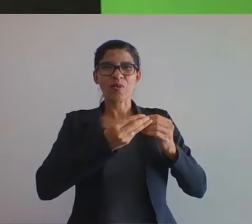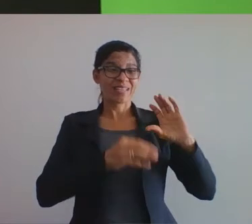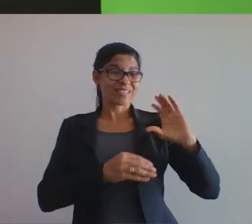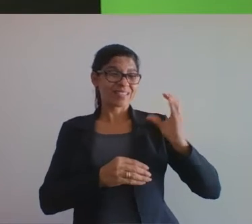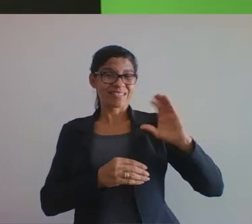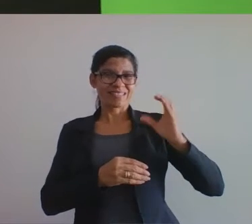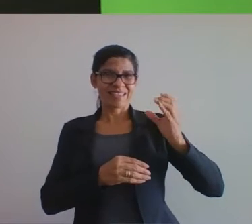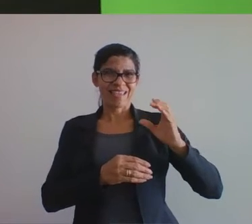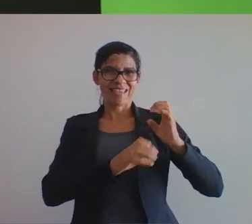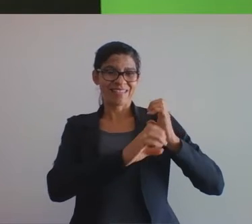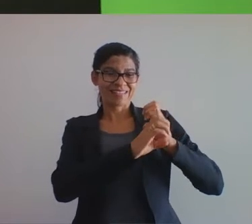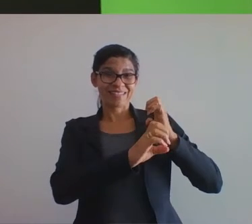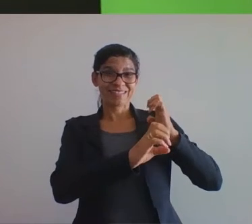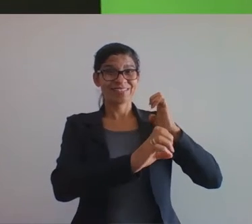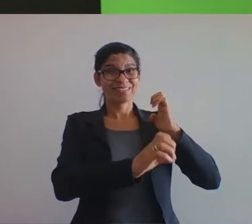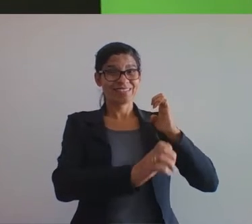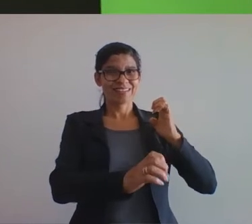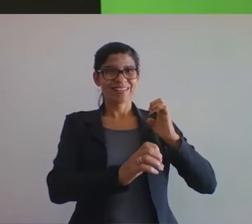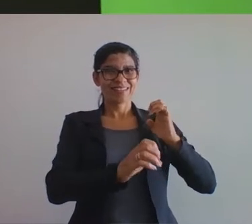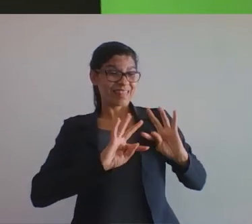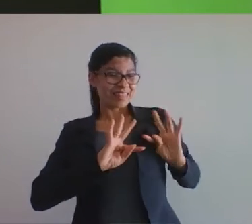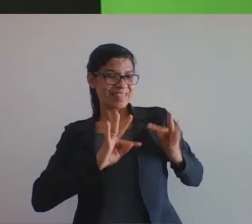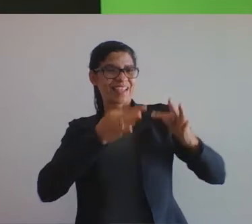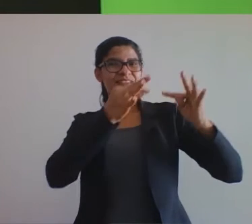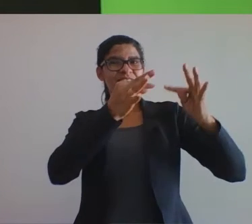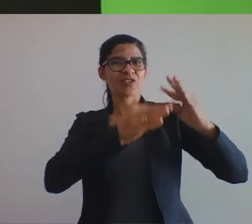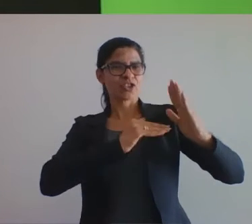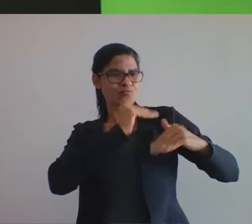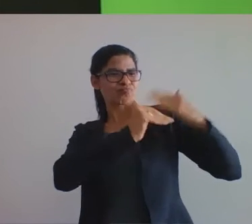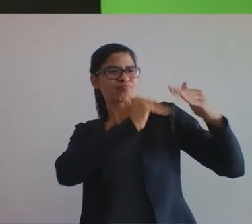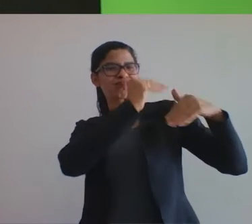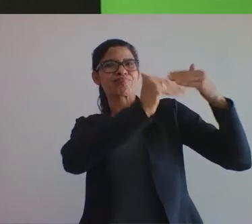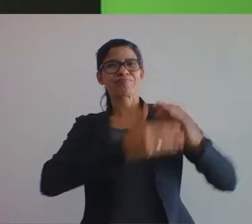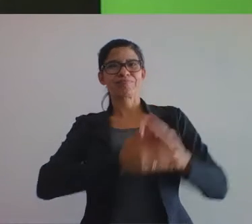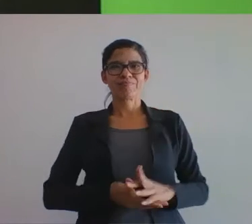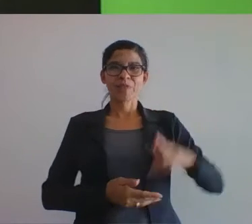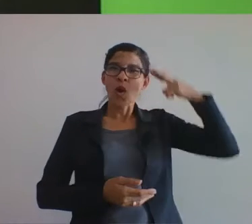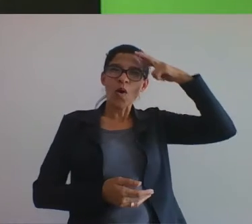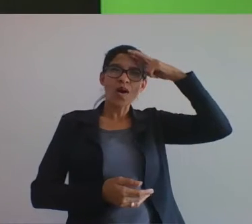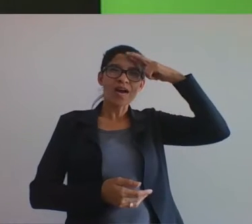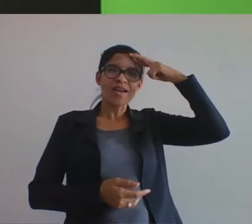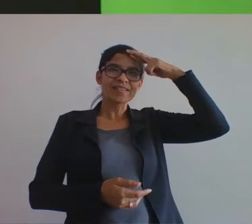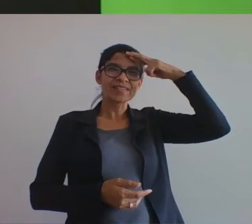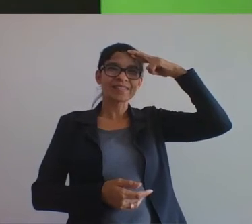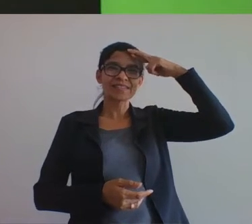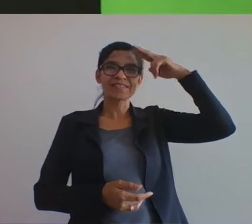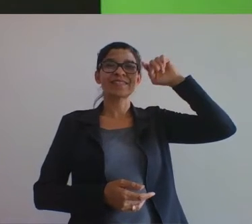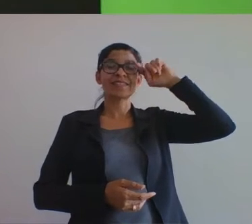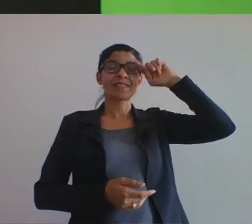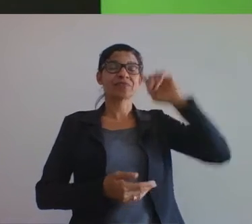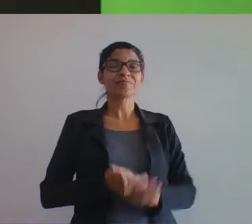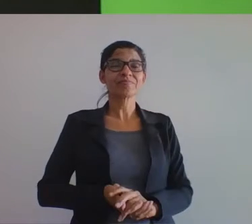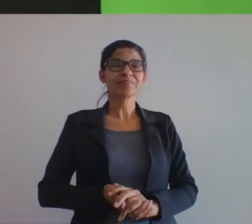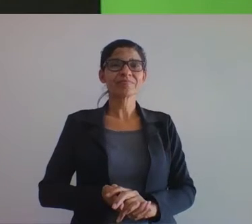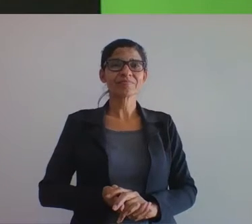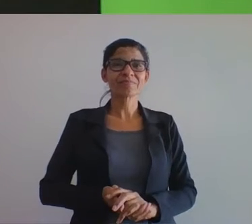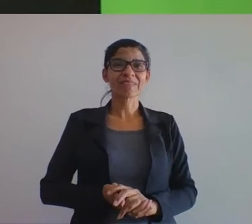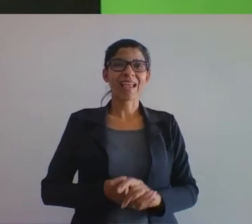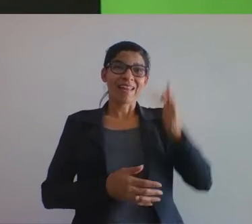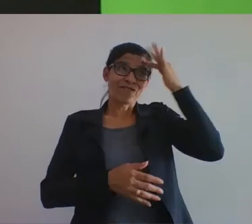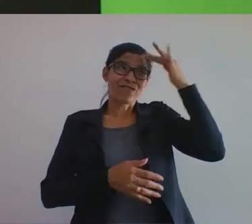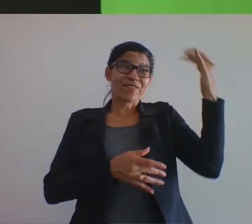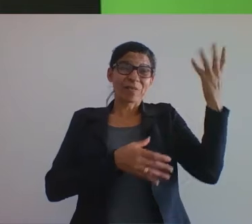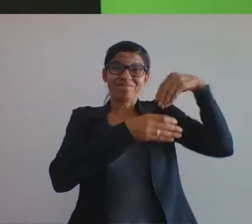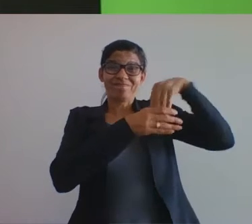a engenharia e tecnologia. O racionalismo era uma perspectiva filosófica que surgiu